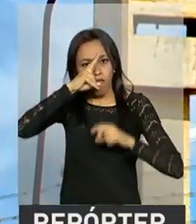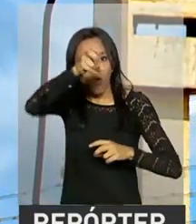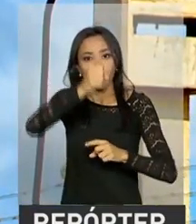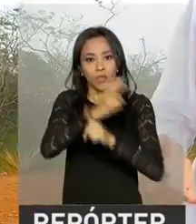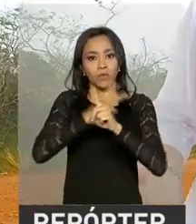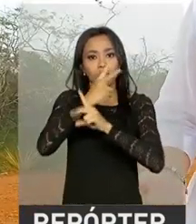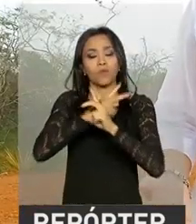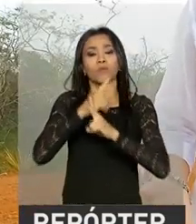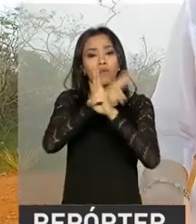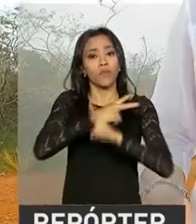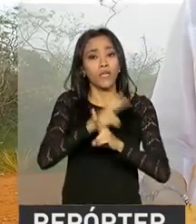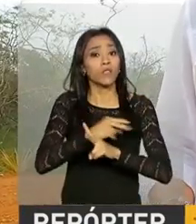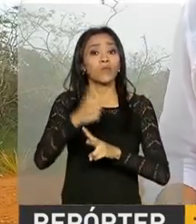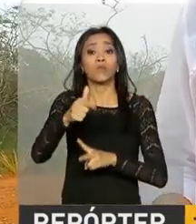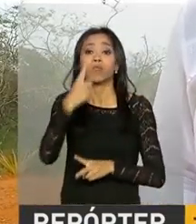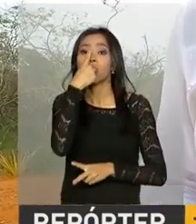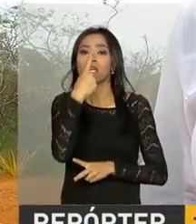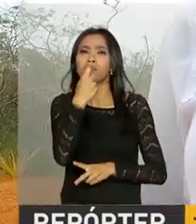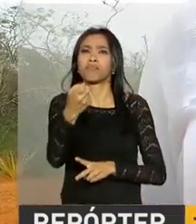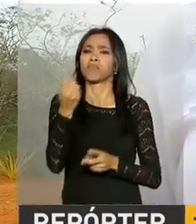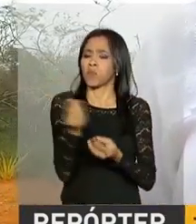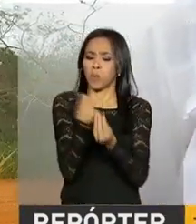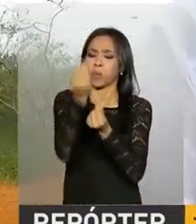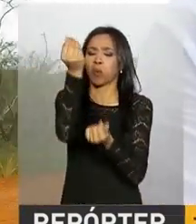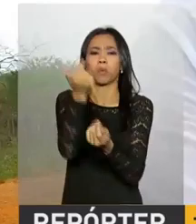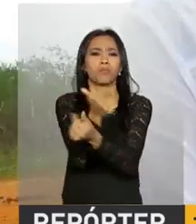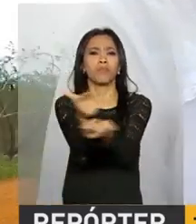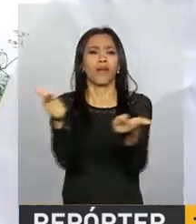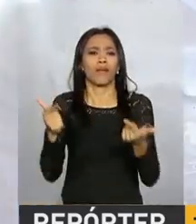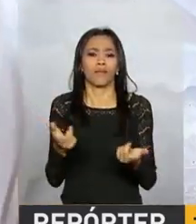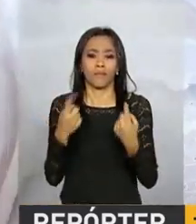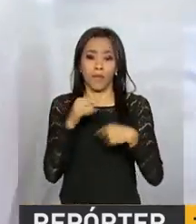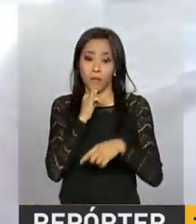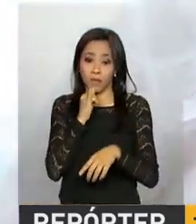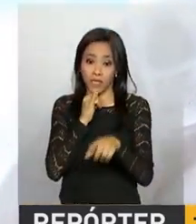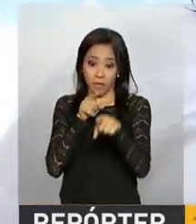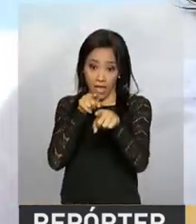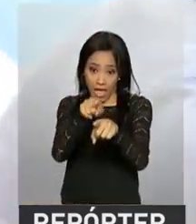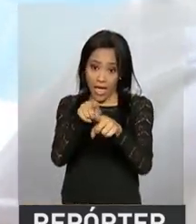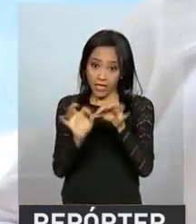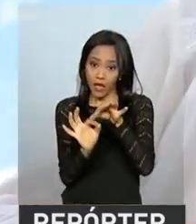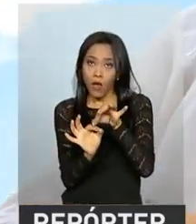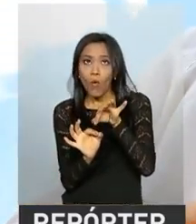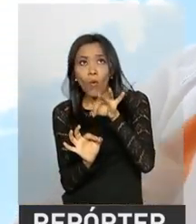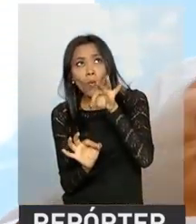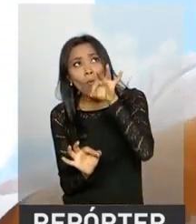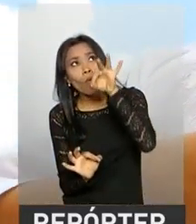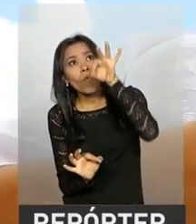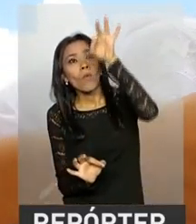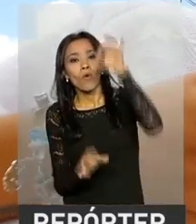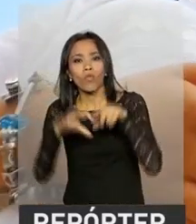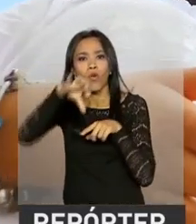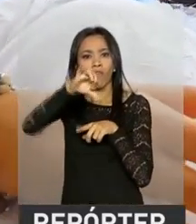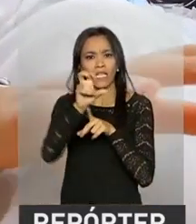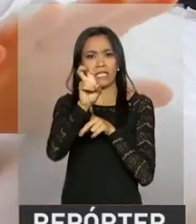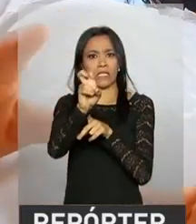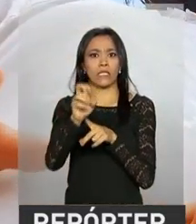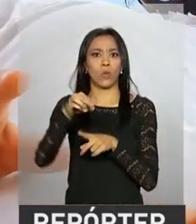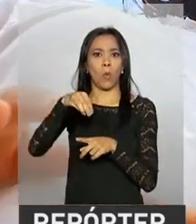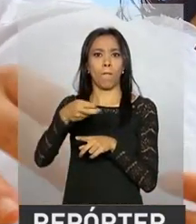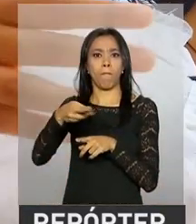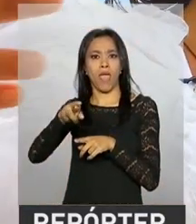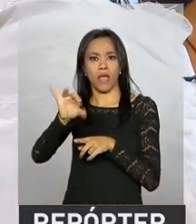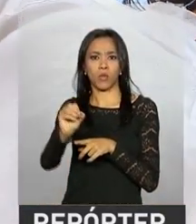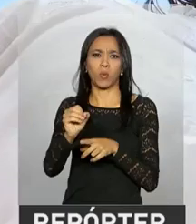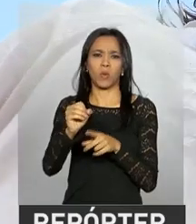inesgotável pra gente ter uma ideia da força do vento essa torre tem 95 m de altura e cada uma das paz